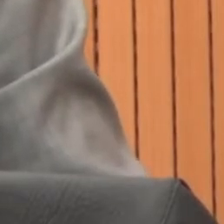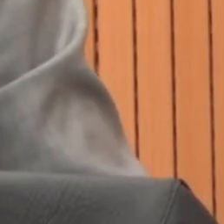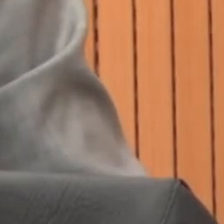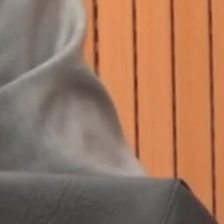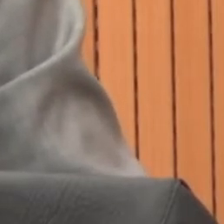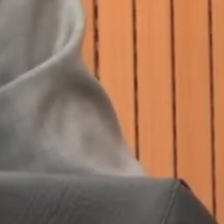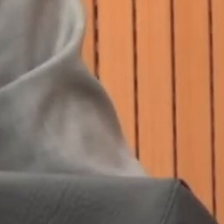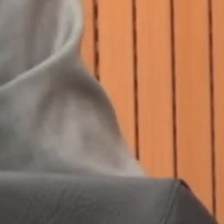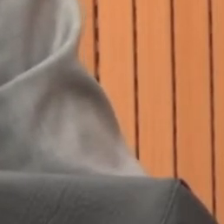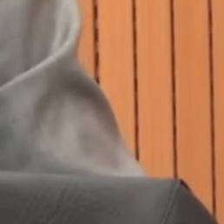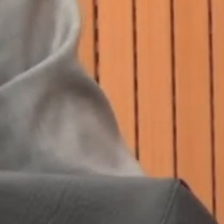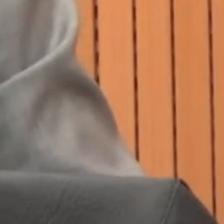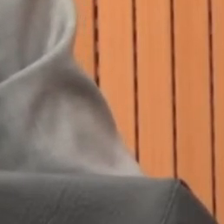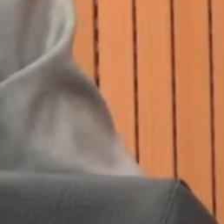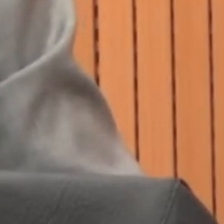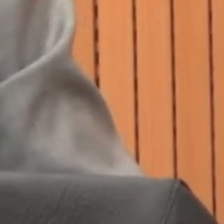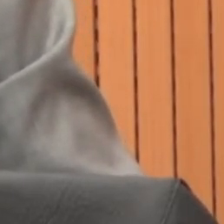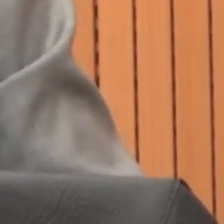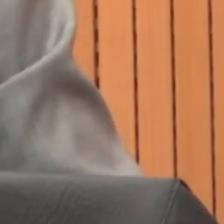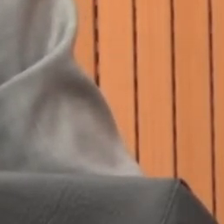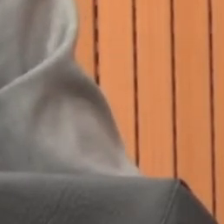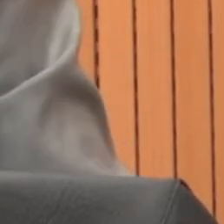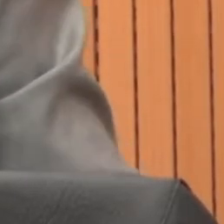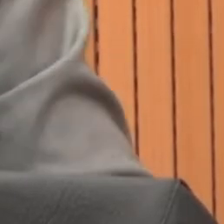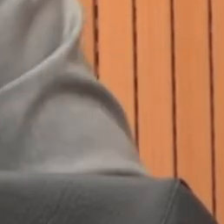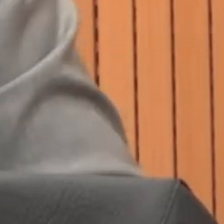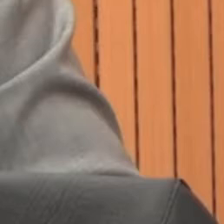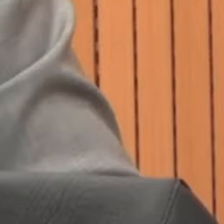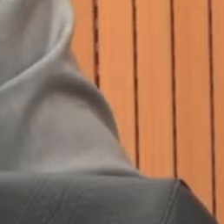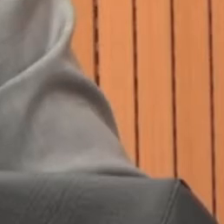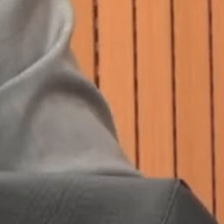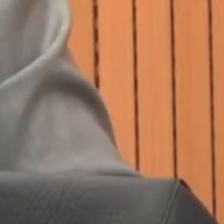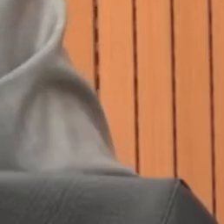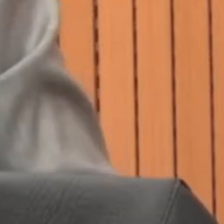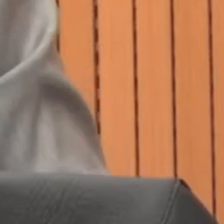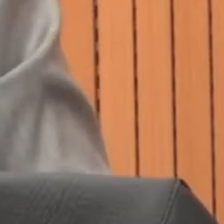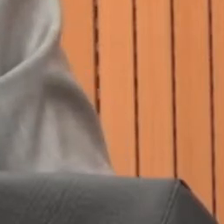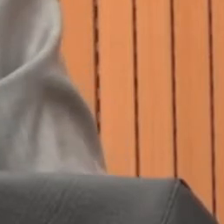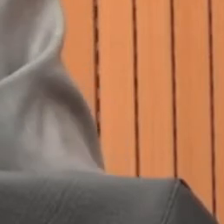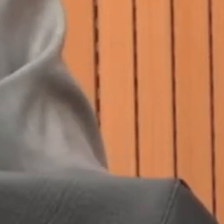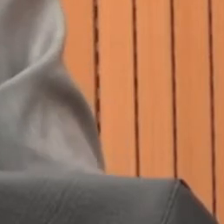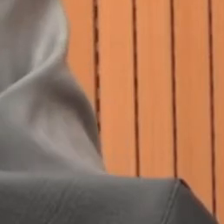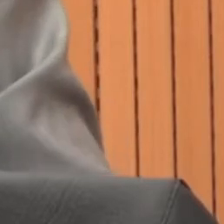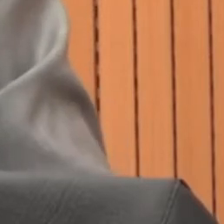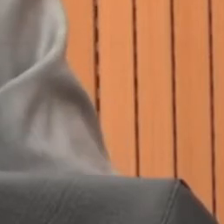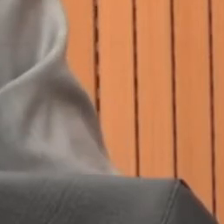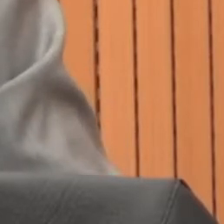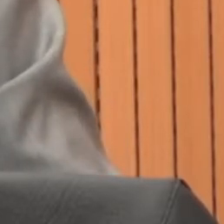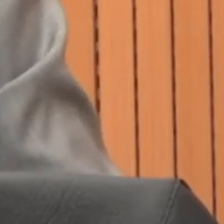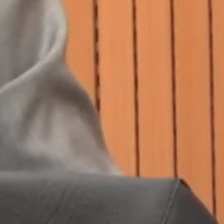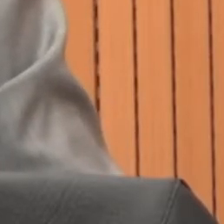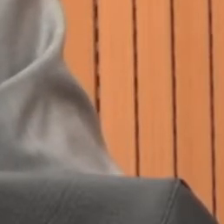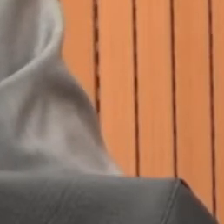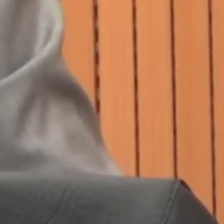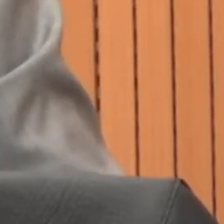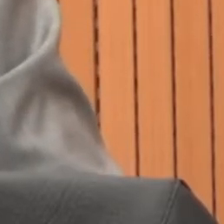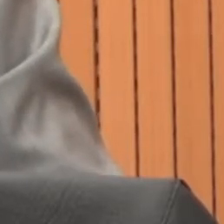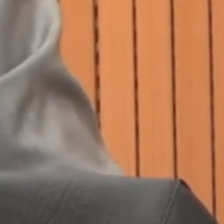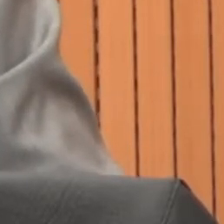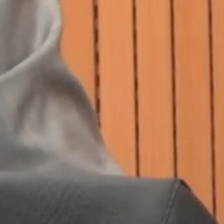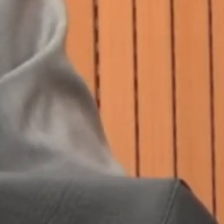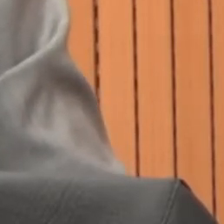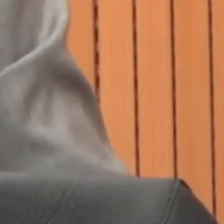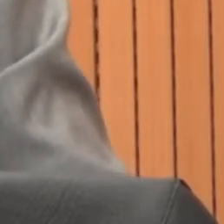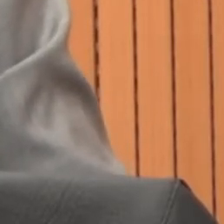à parte que nós pusemos de ensino, a gente tem que entender o seguinte. O Hospital Mário Gatti, não a rede, o Hospital Mário Gatti é o hospital de